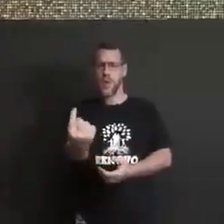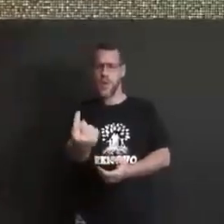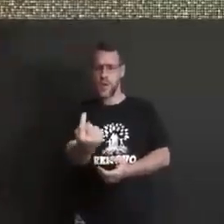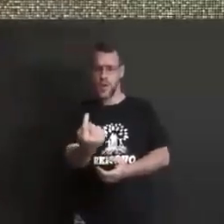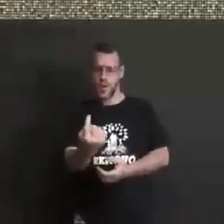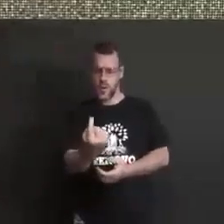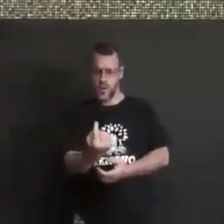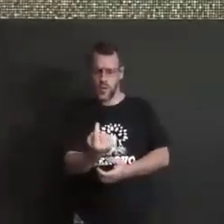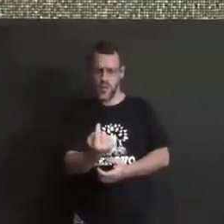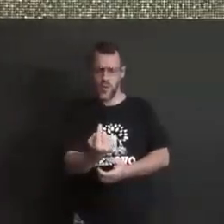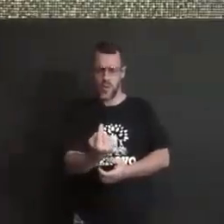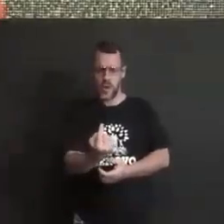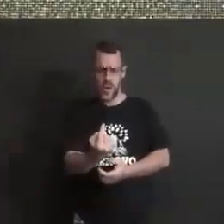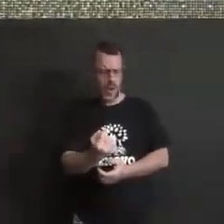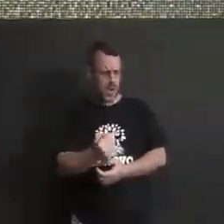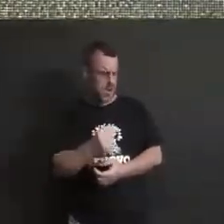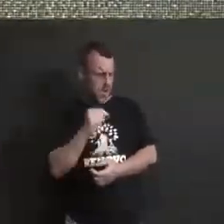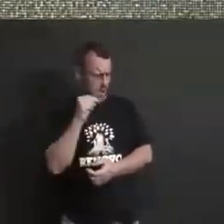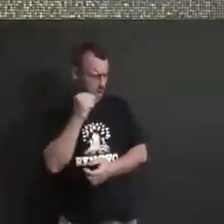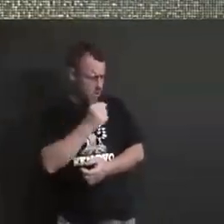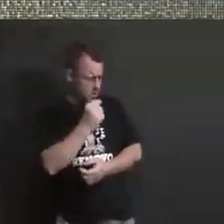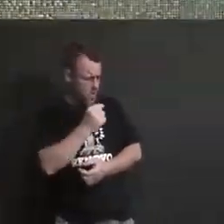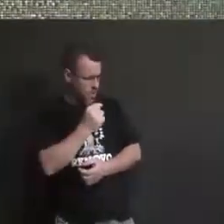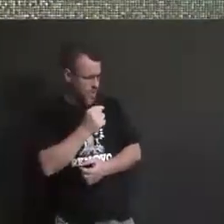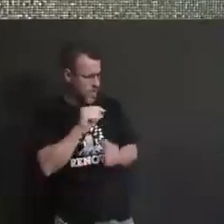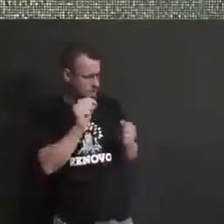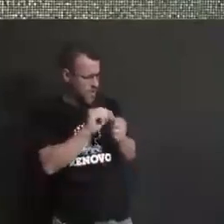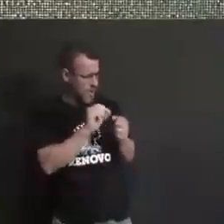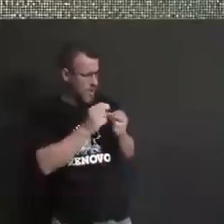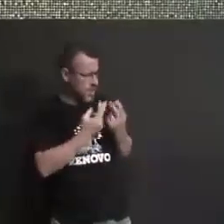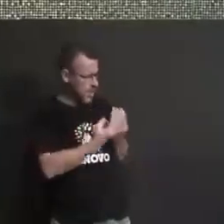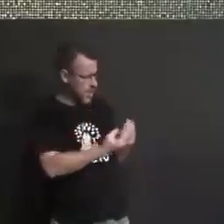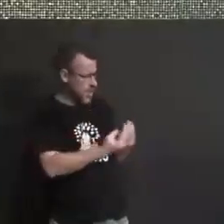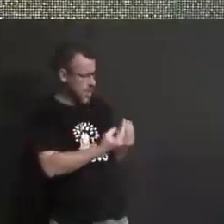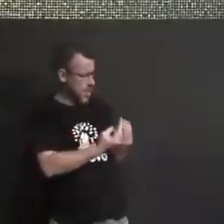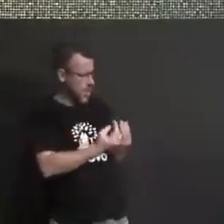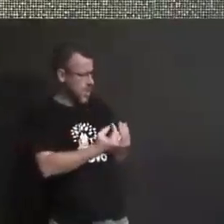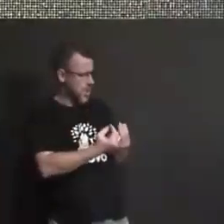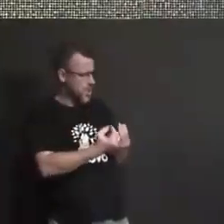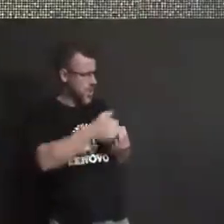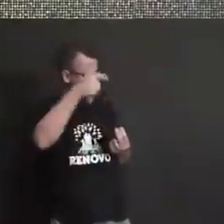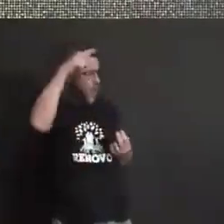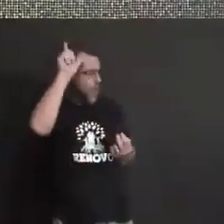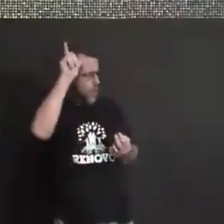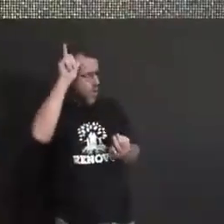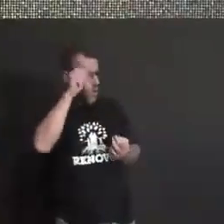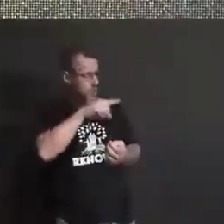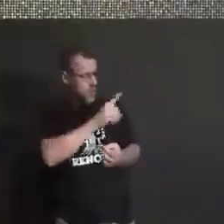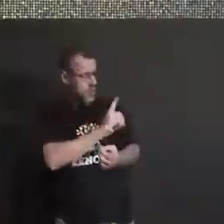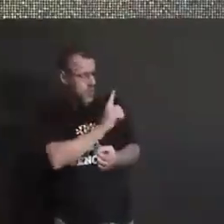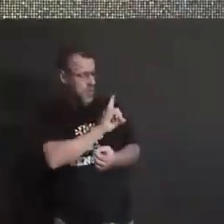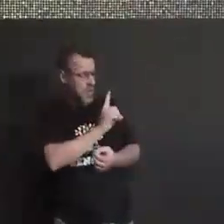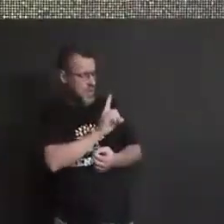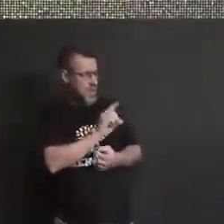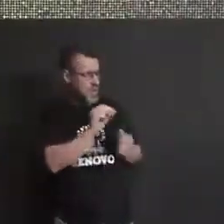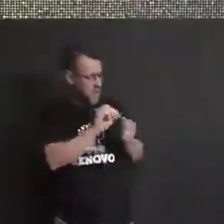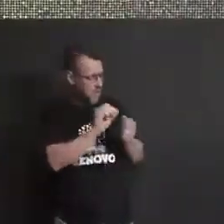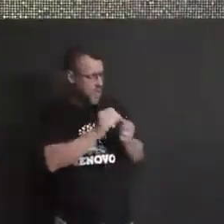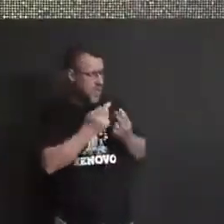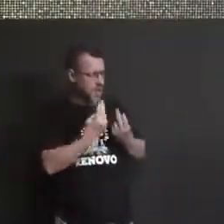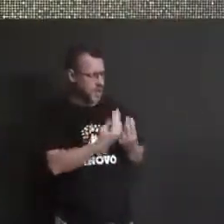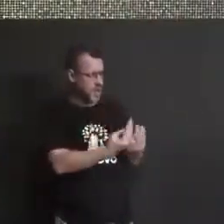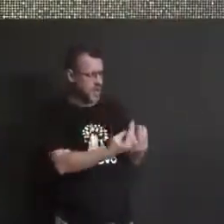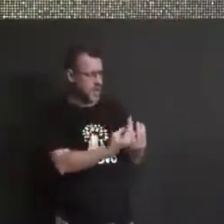dele, falam: você não vai fazer com a gente o que você fez com outro. Você não vai fazer com ele o que você,